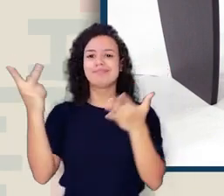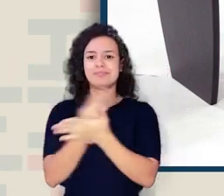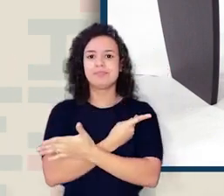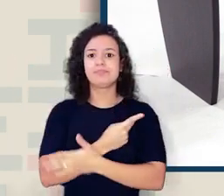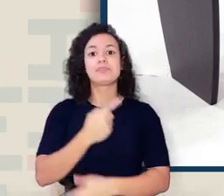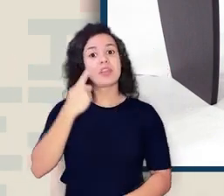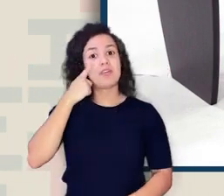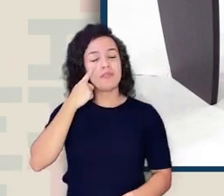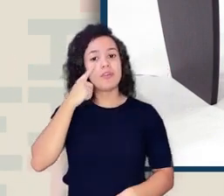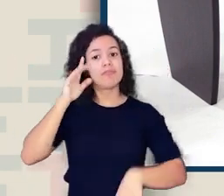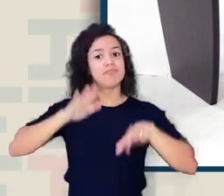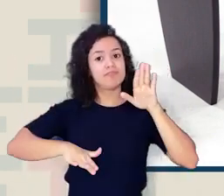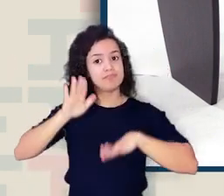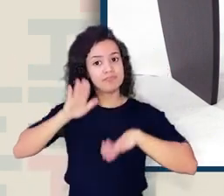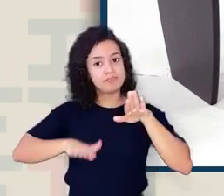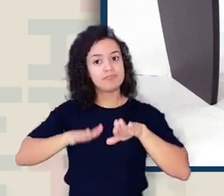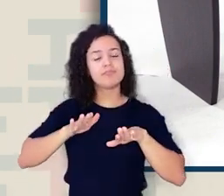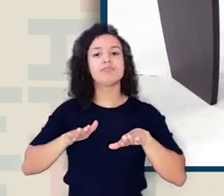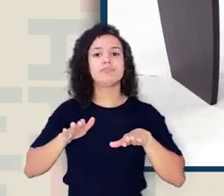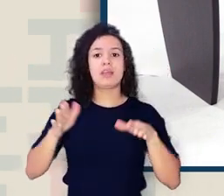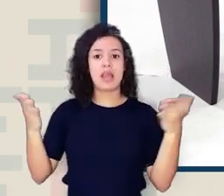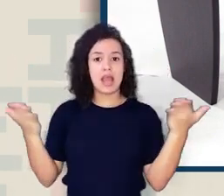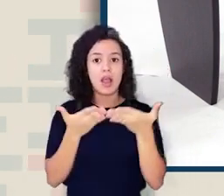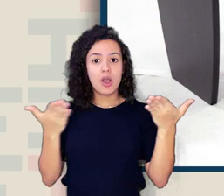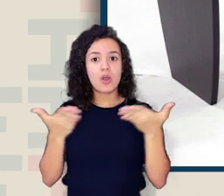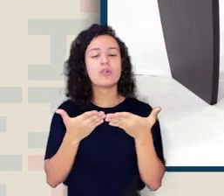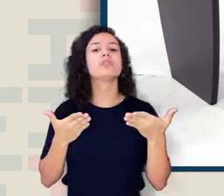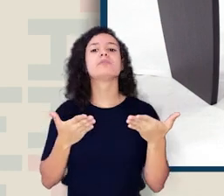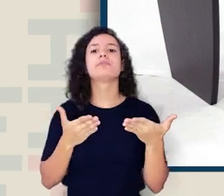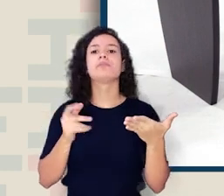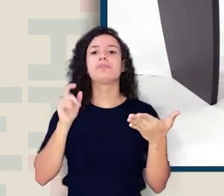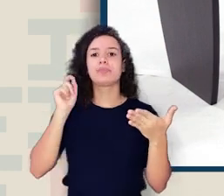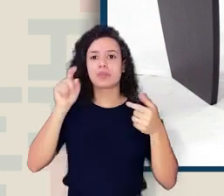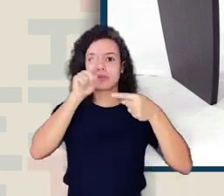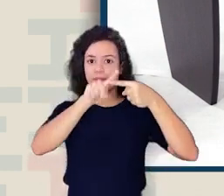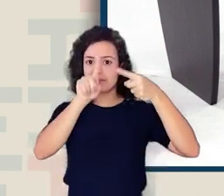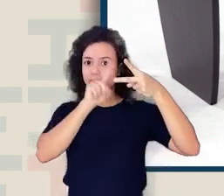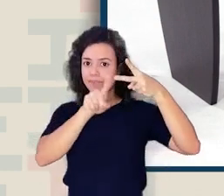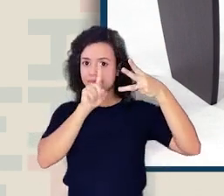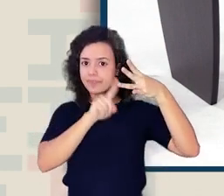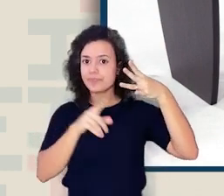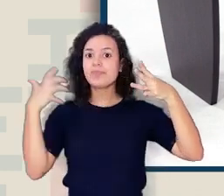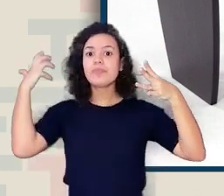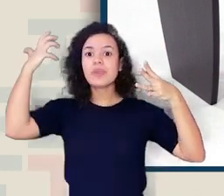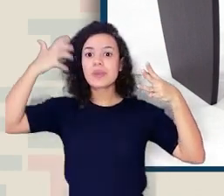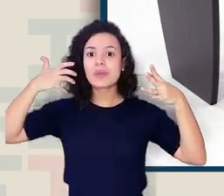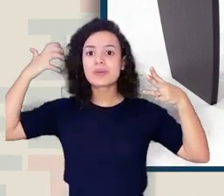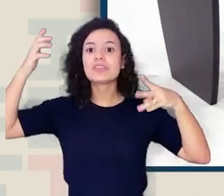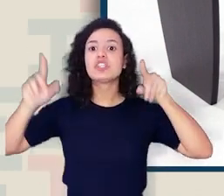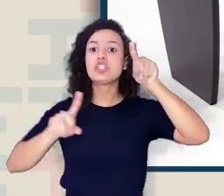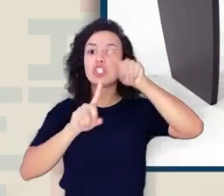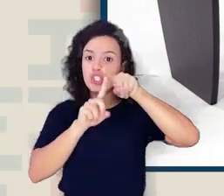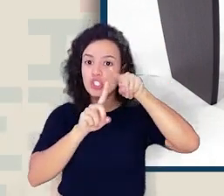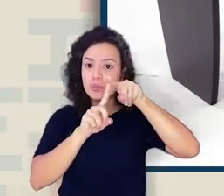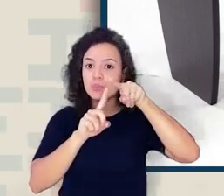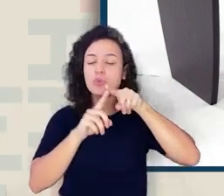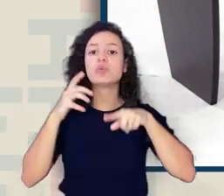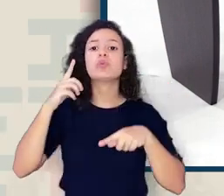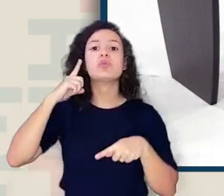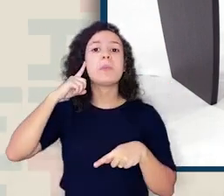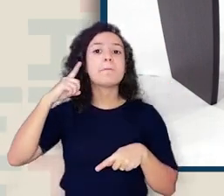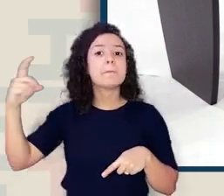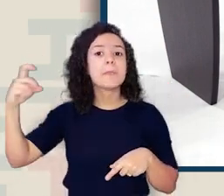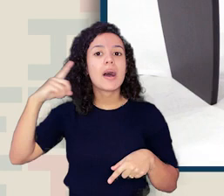diferença. Bom, vou executar aqui para vocês basicamente esses 3 exemplos sonoros que eu